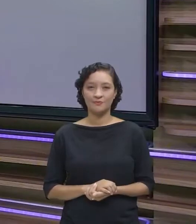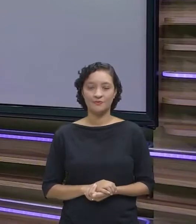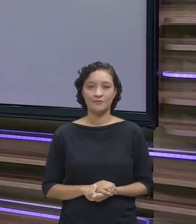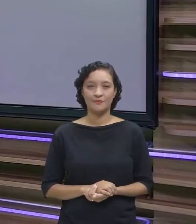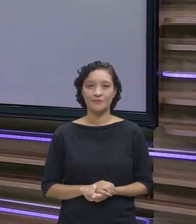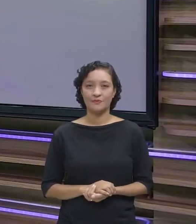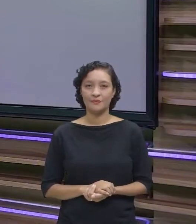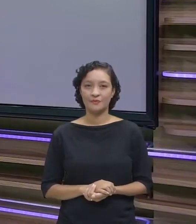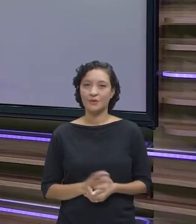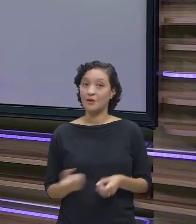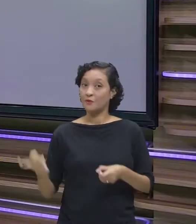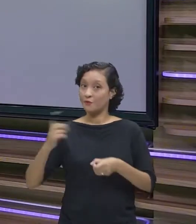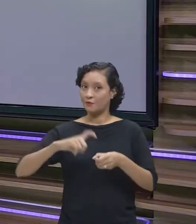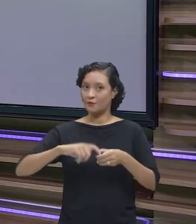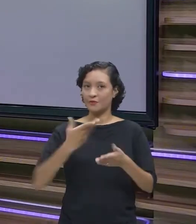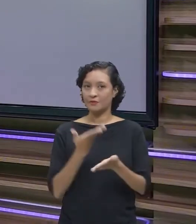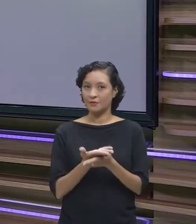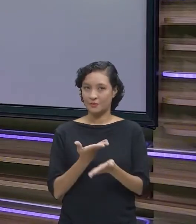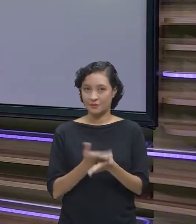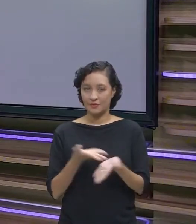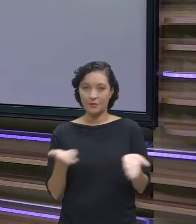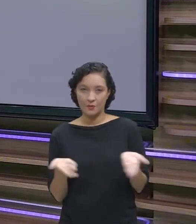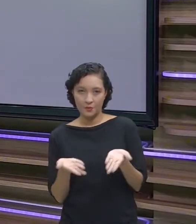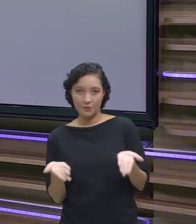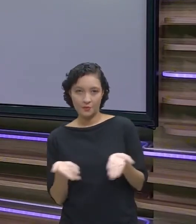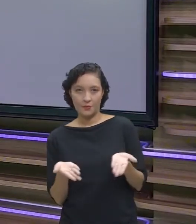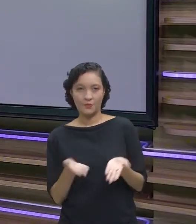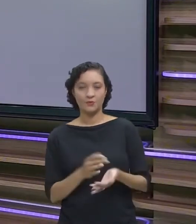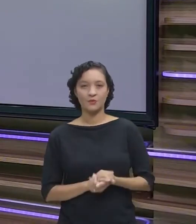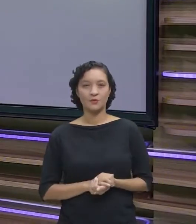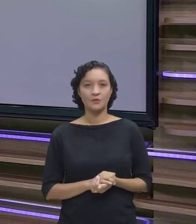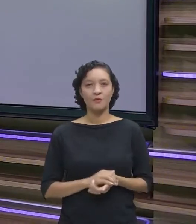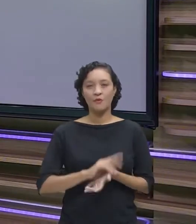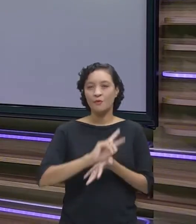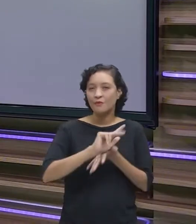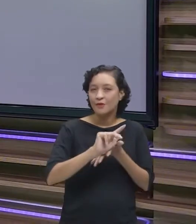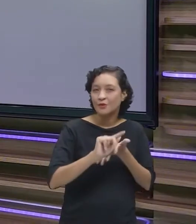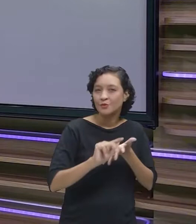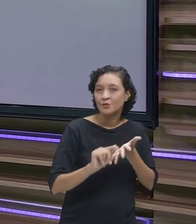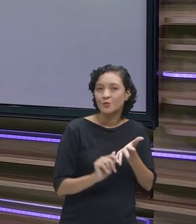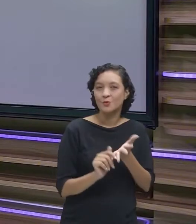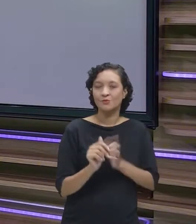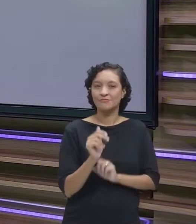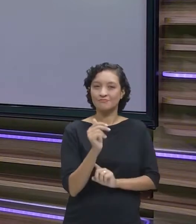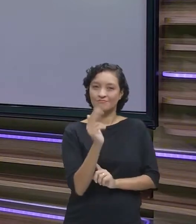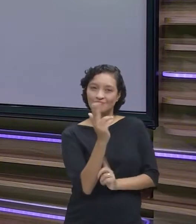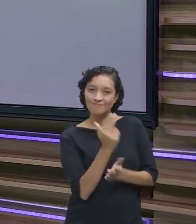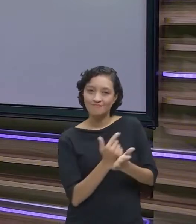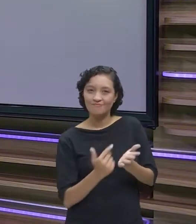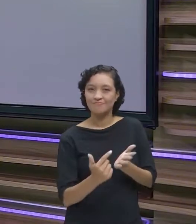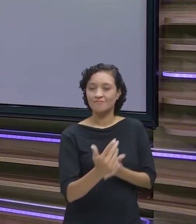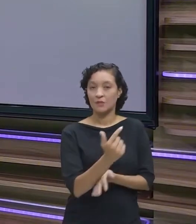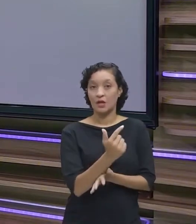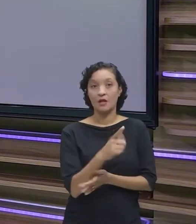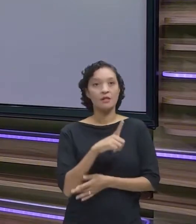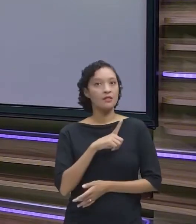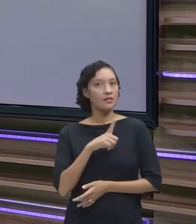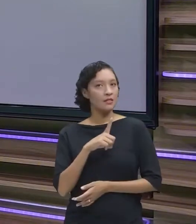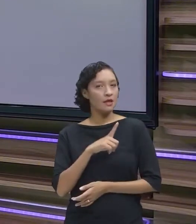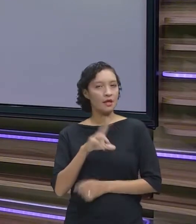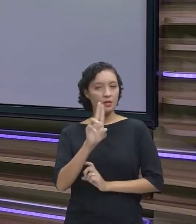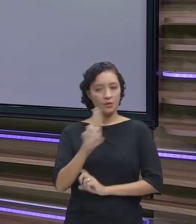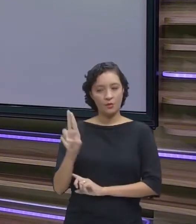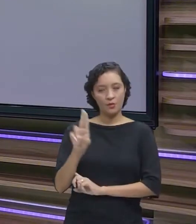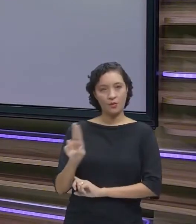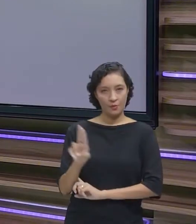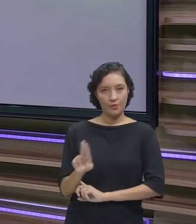Nós voltamos com a nossa aula hoje com as formas. Só que as formas, ela tem vários nomes e